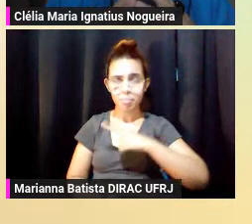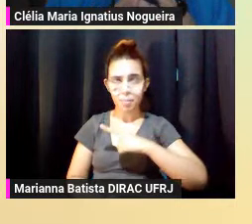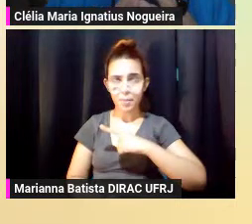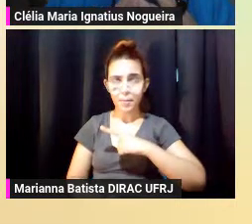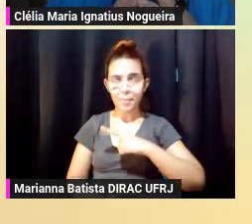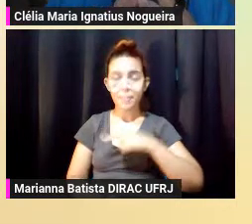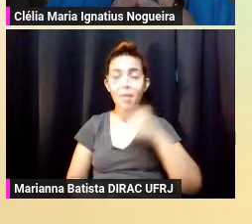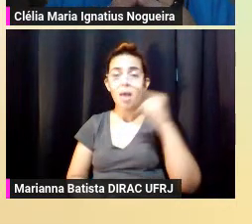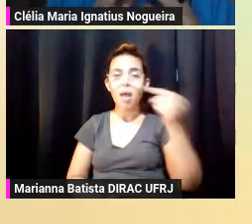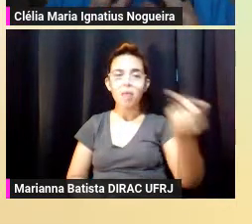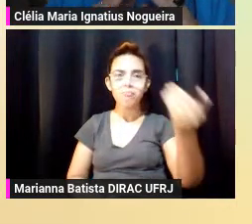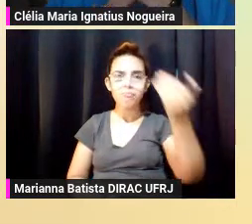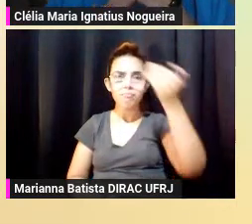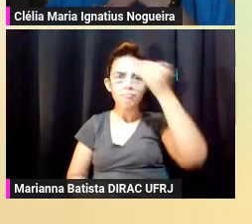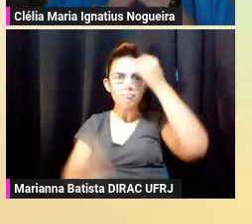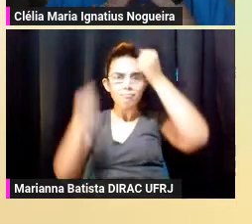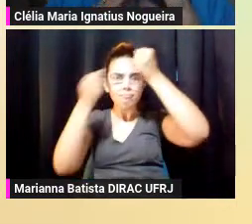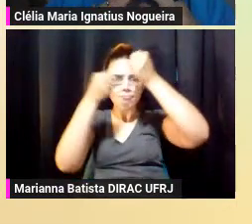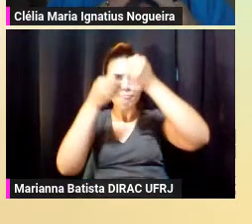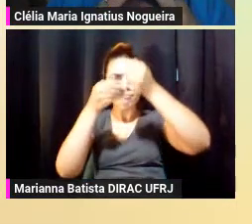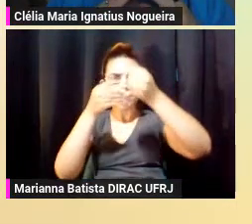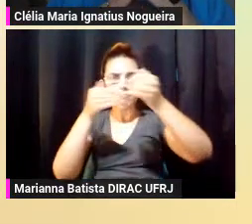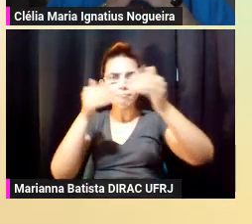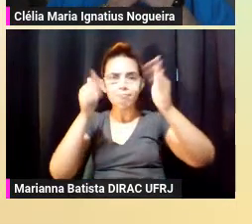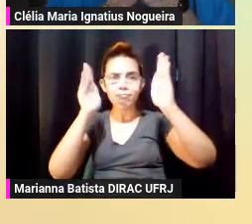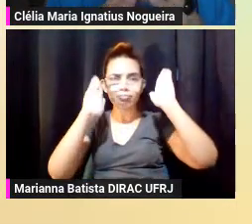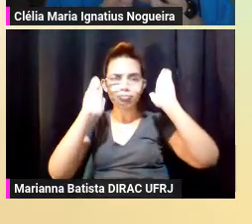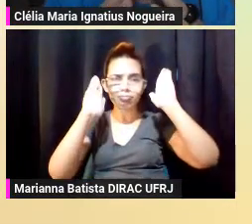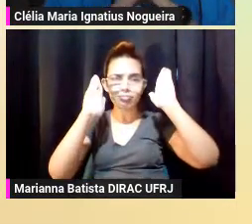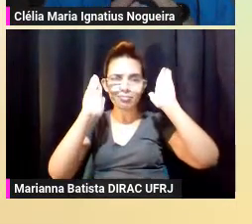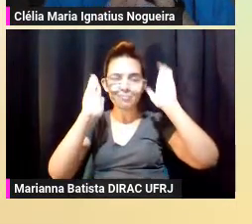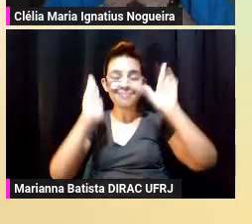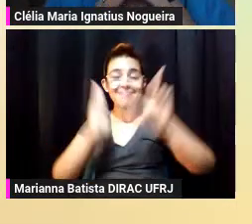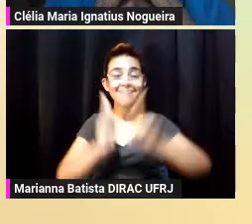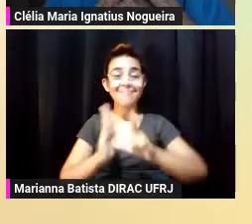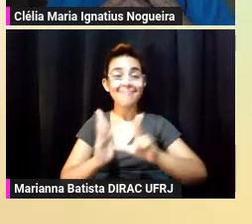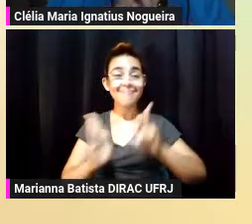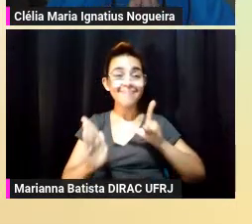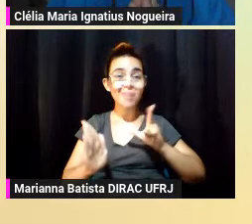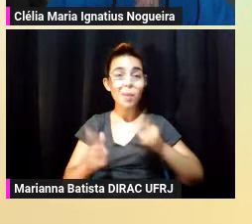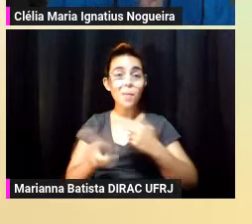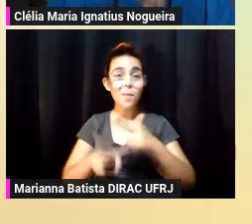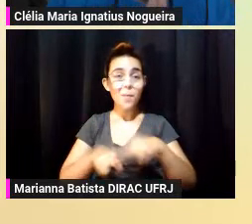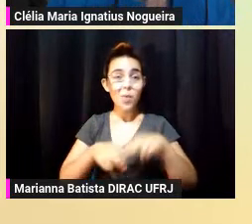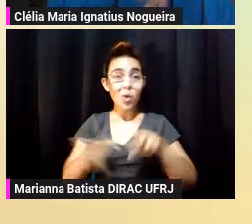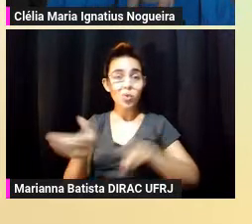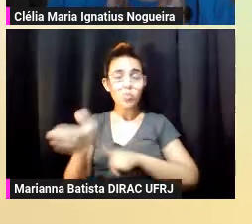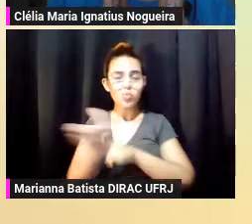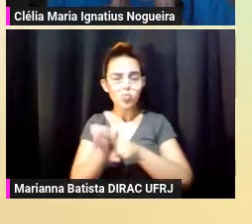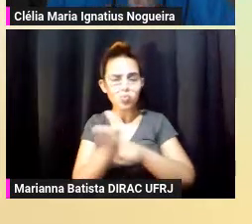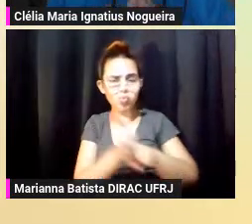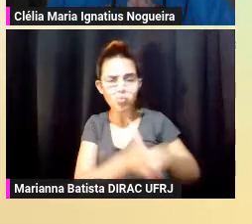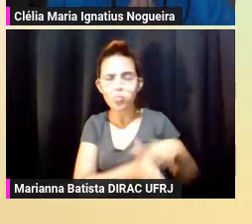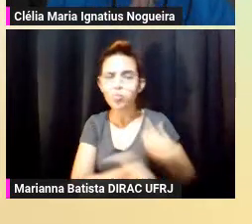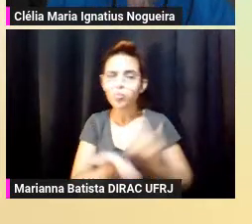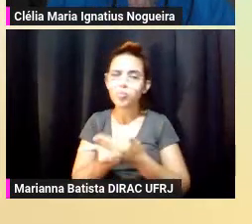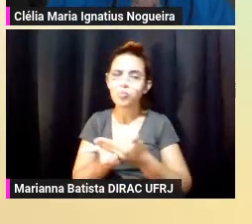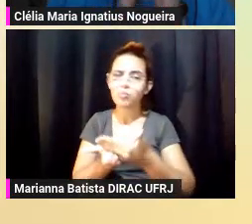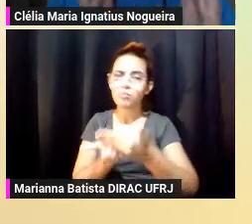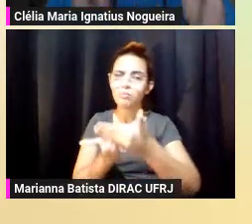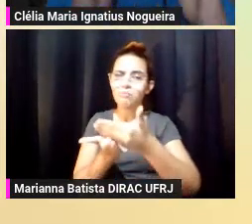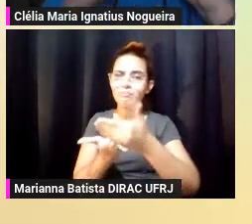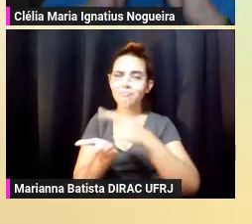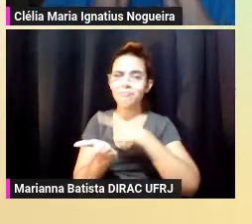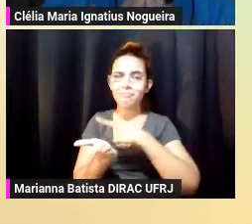abriu a cabeça. Então, eu comecei a pesquisar nessa linha. Encontrei uma professora da psicologia, que já era